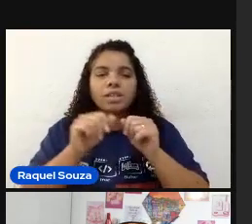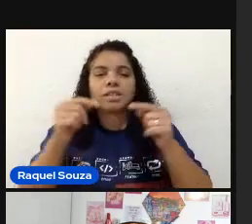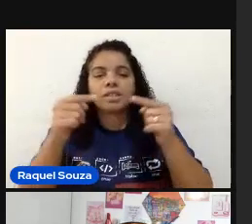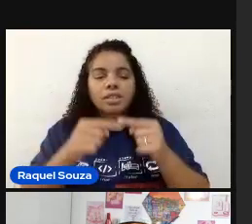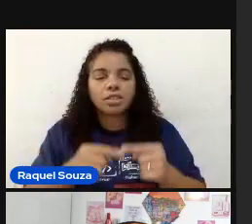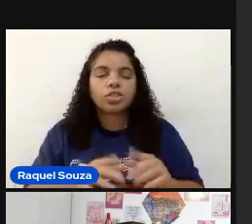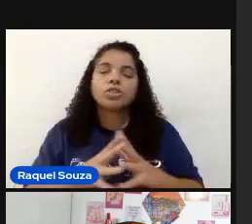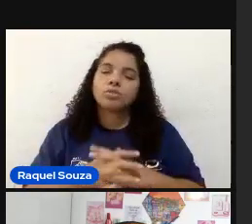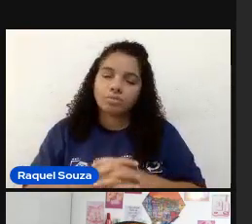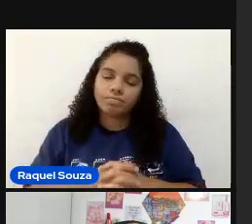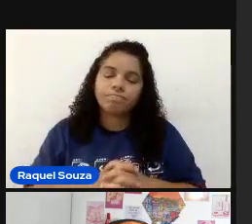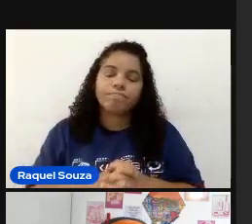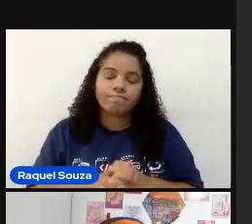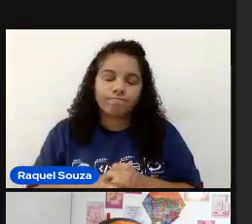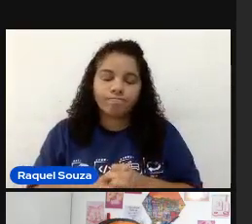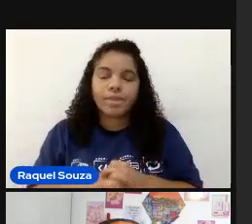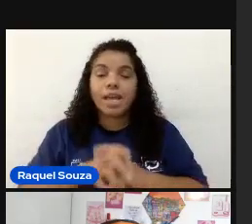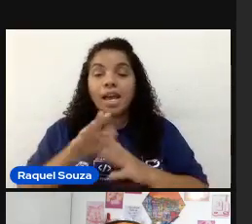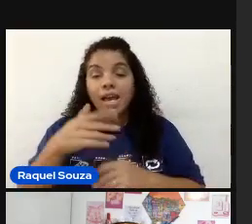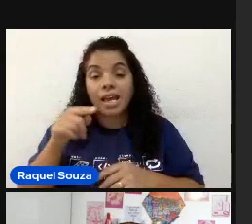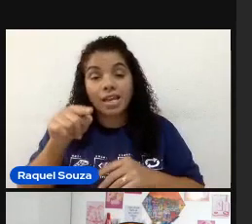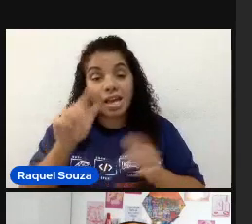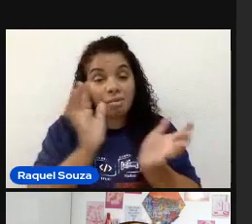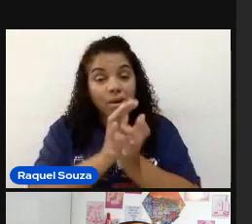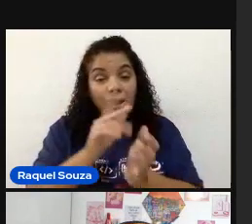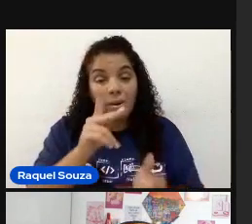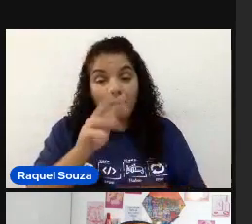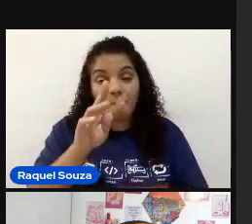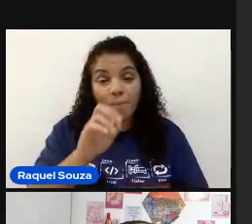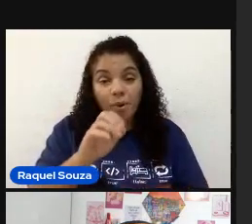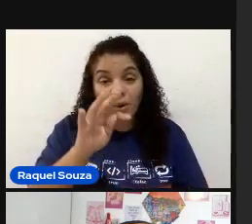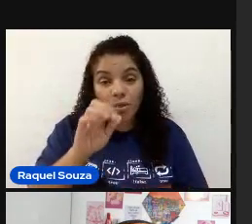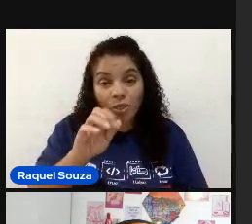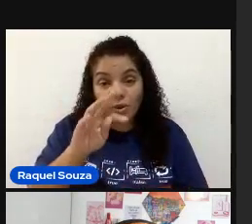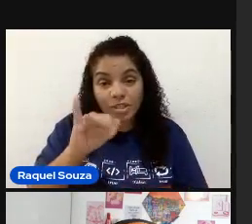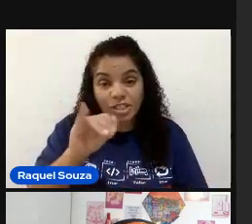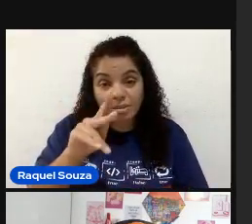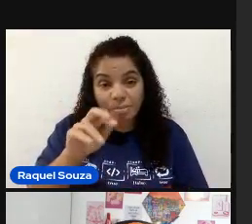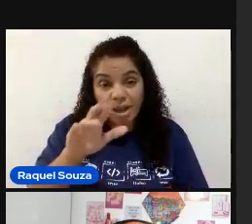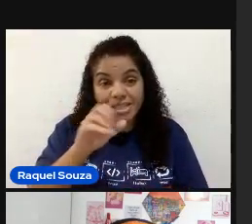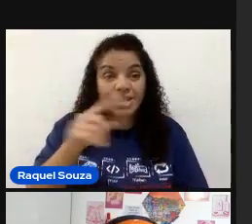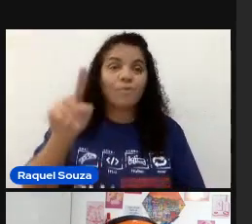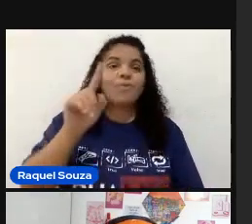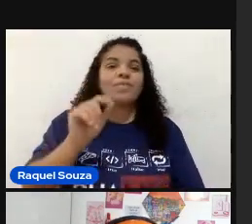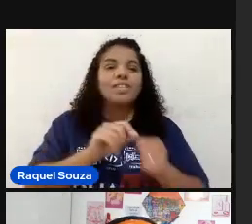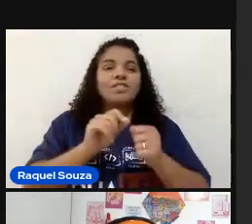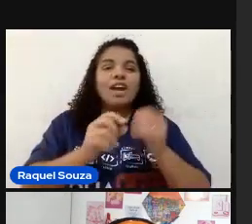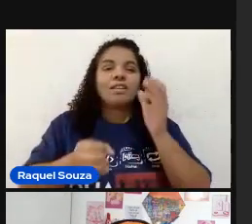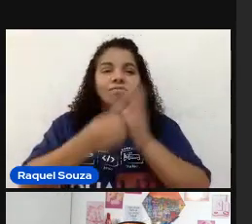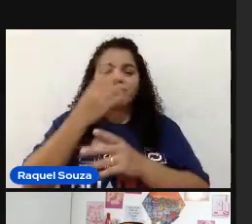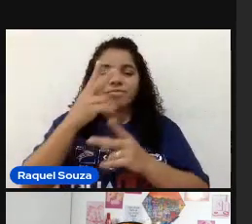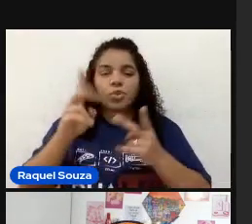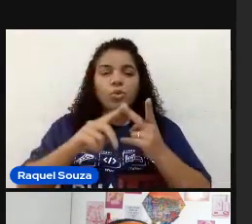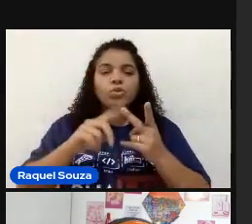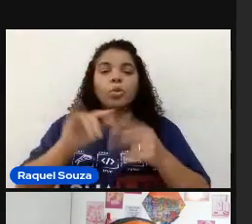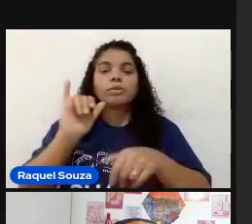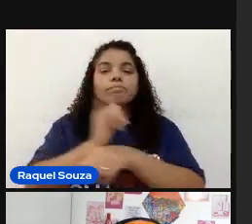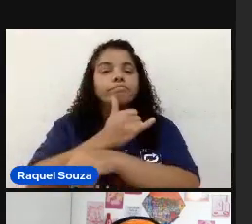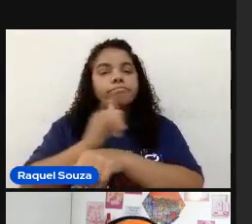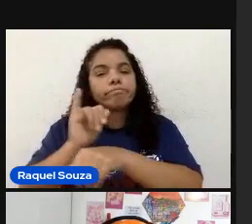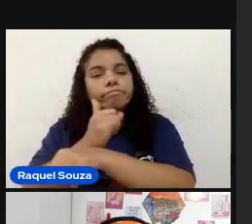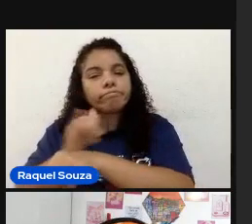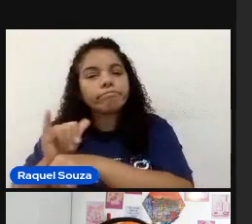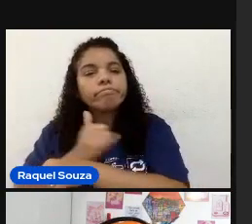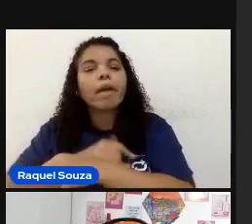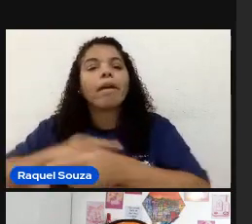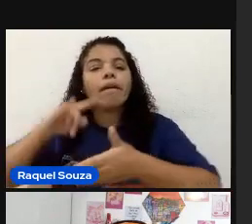aí a gente parte para a parte de prototipação, que ali a gente vai construindo essas estratégias, né? Então, eu tenho ali uma